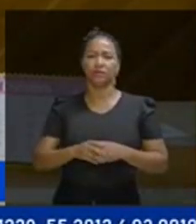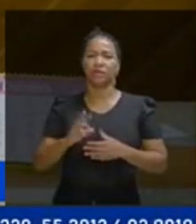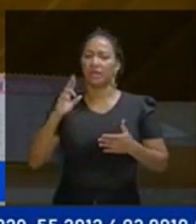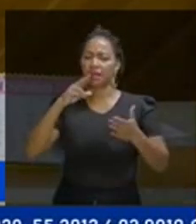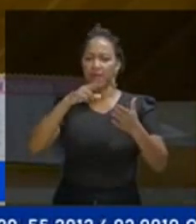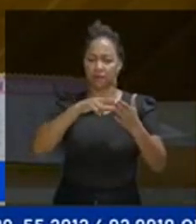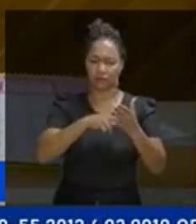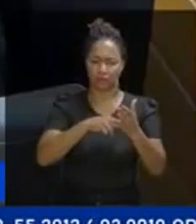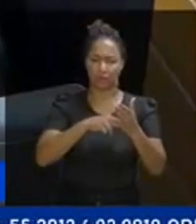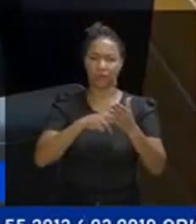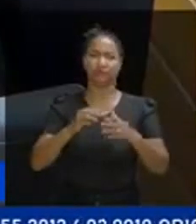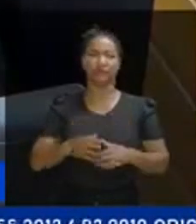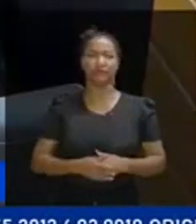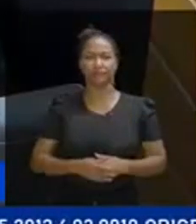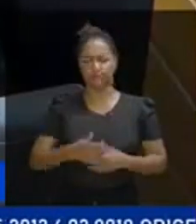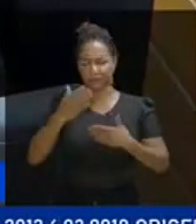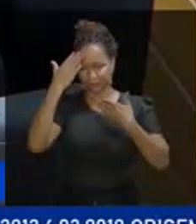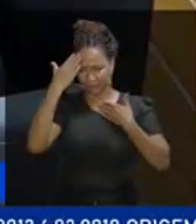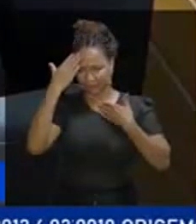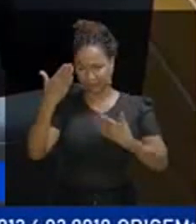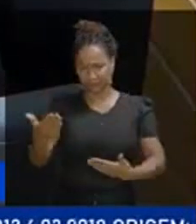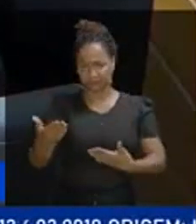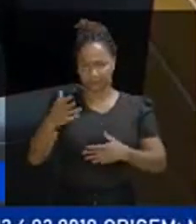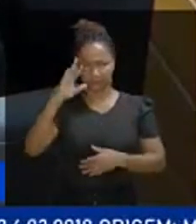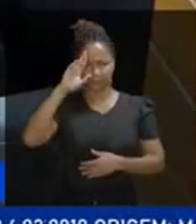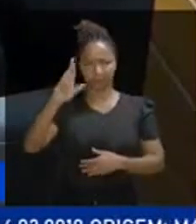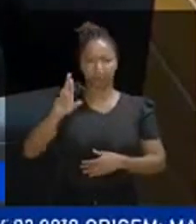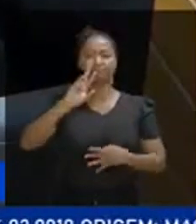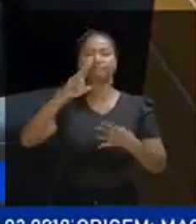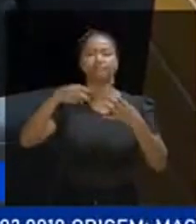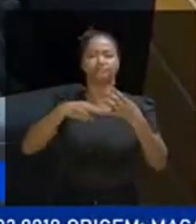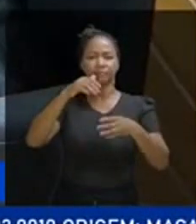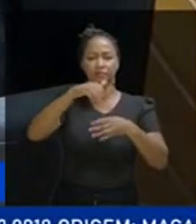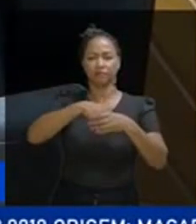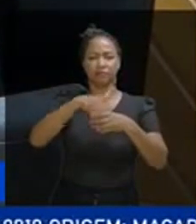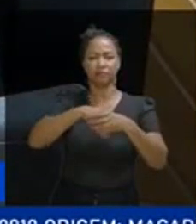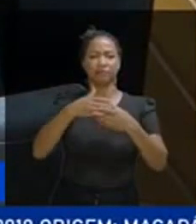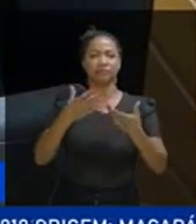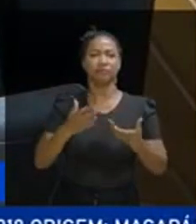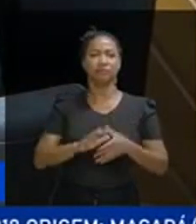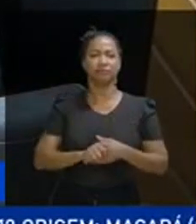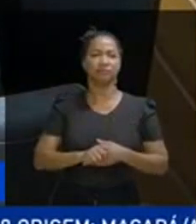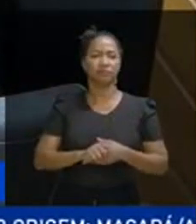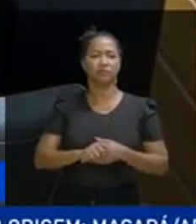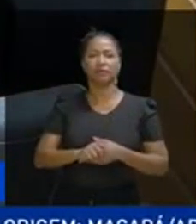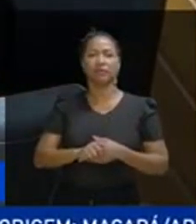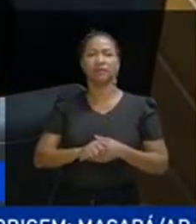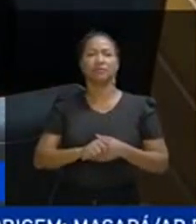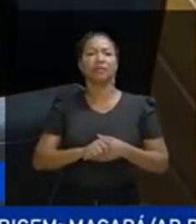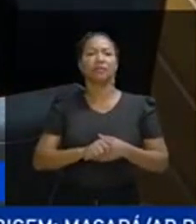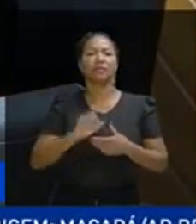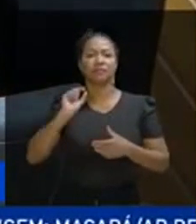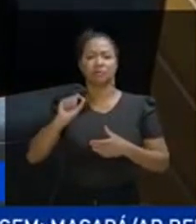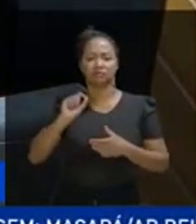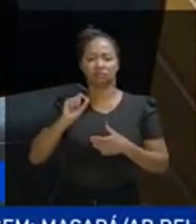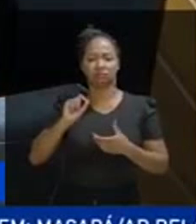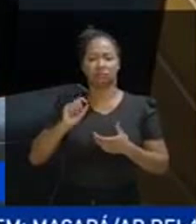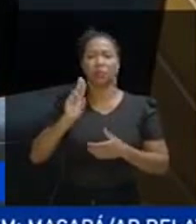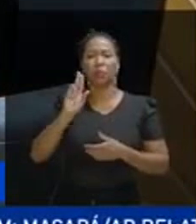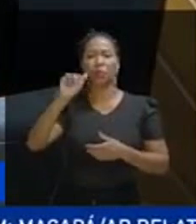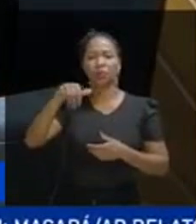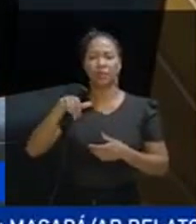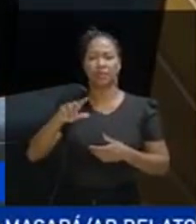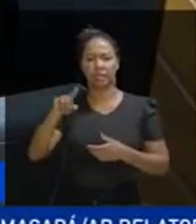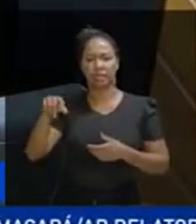12.29/55.2012.6.0010. Origem Macapá/P. Relatora juíza Tina Souza. De recurso Foco na eleitoral, relatora juíza Tina interposto pela Souza. União, nestes autos representada